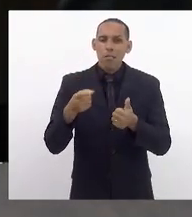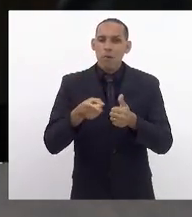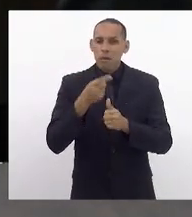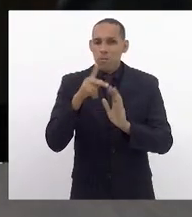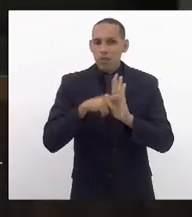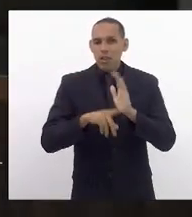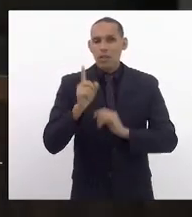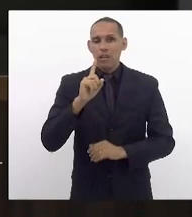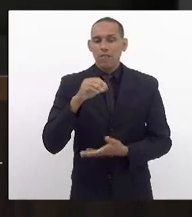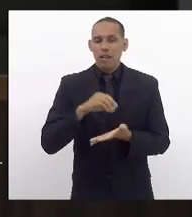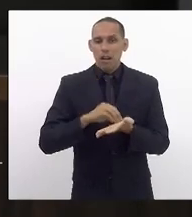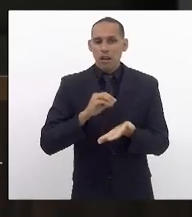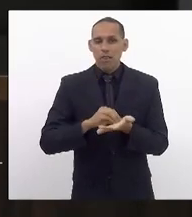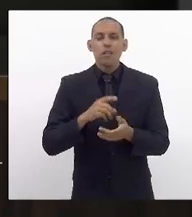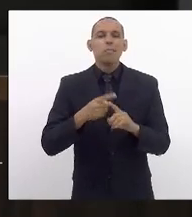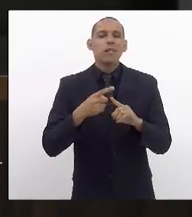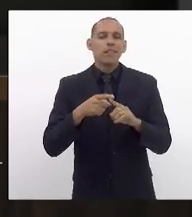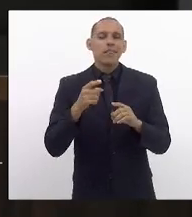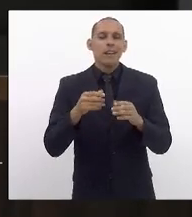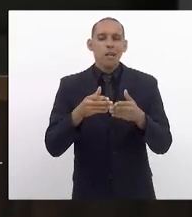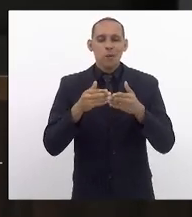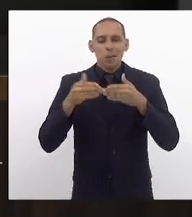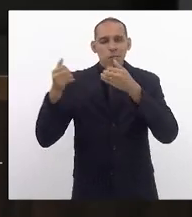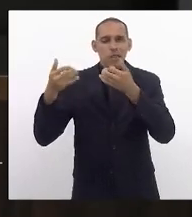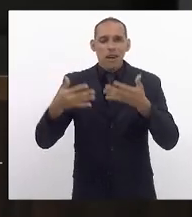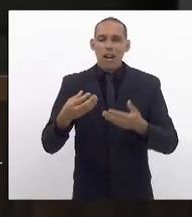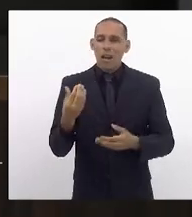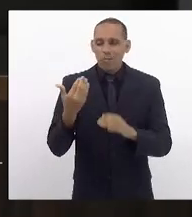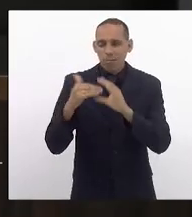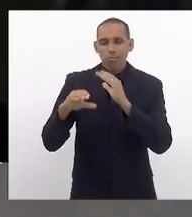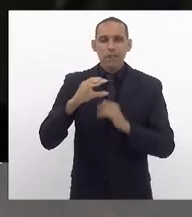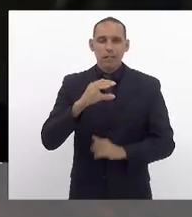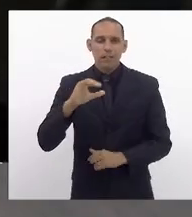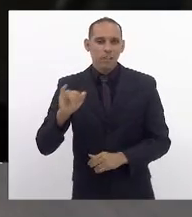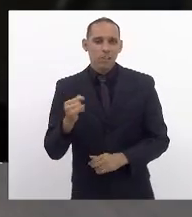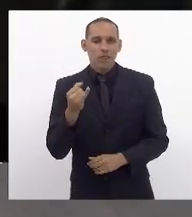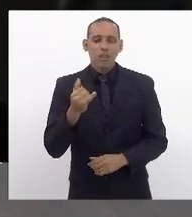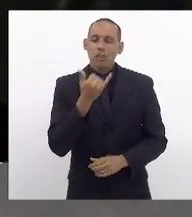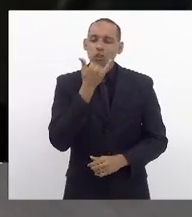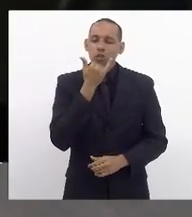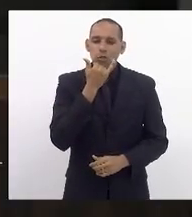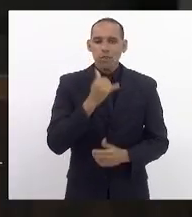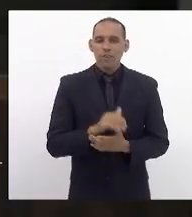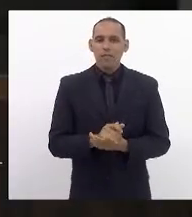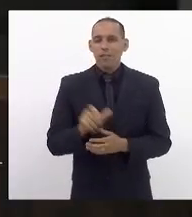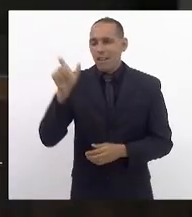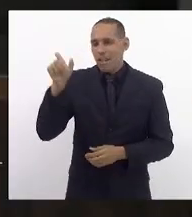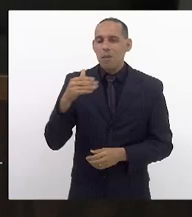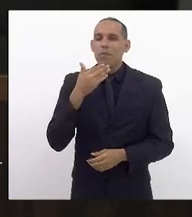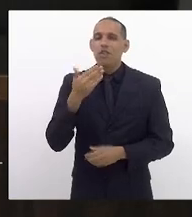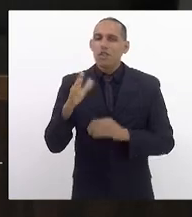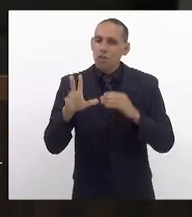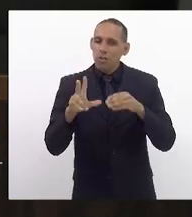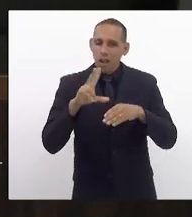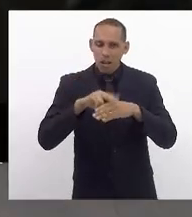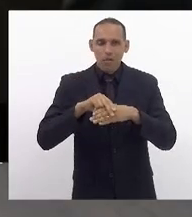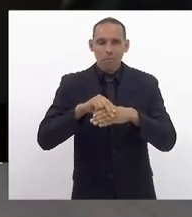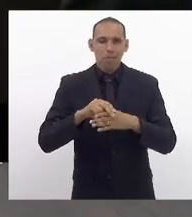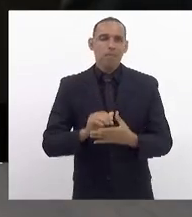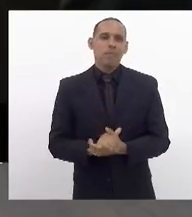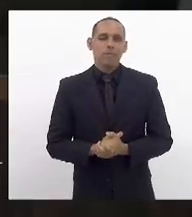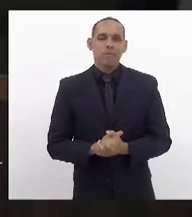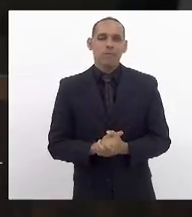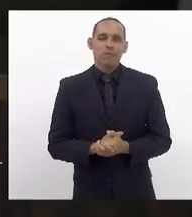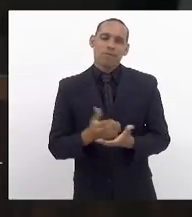projeto. Não, é porque fez questão de ordem, eu remeti para a CCJ. Ah, desculpa. Porque ele pediu anexação. E aí